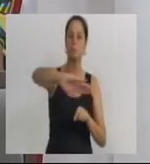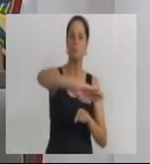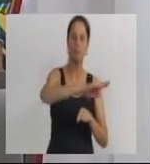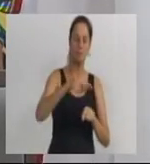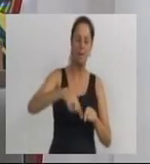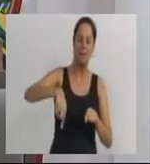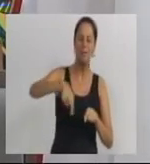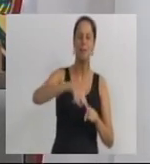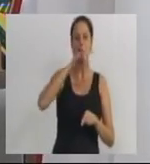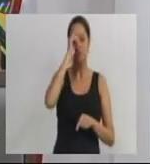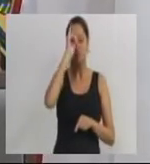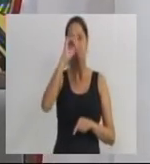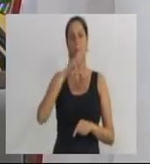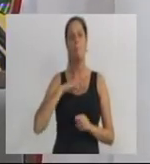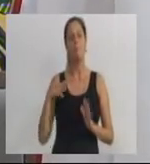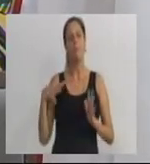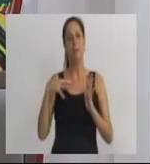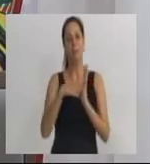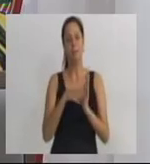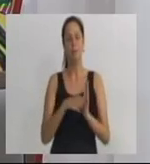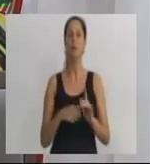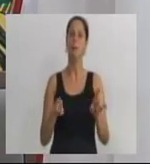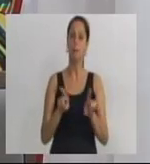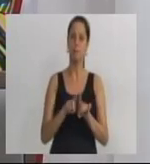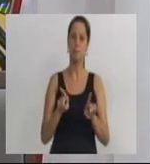daquela região do Tribés. Também